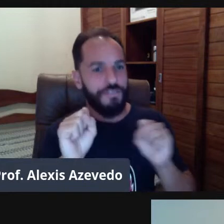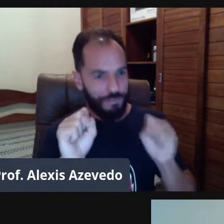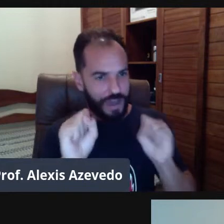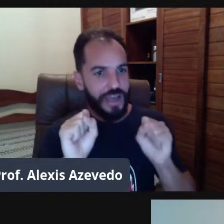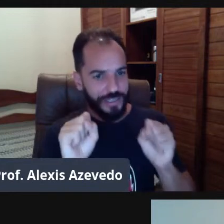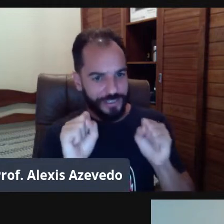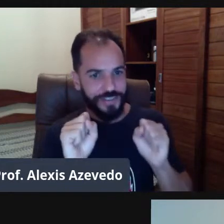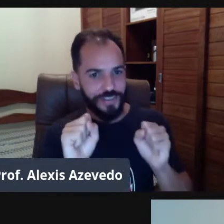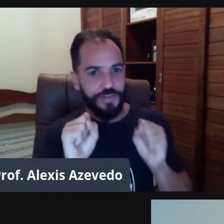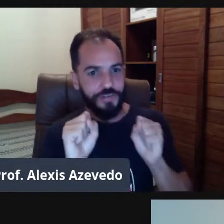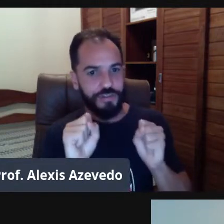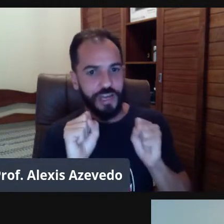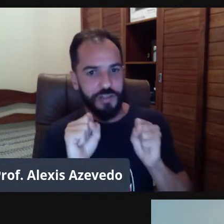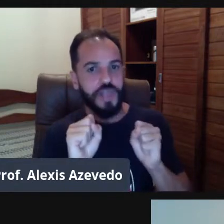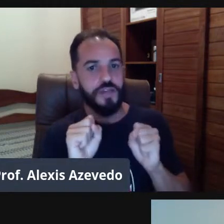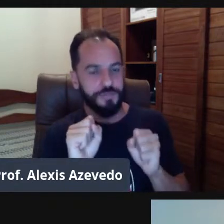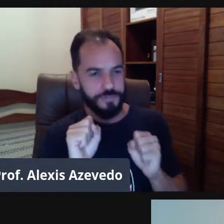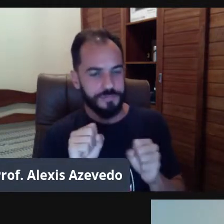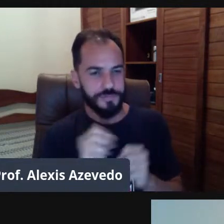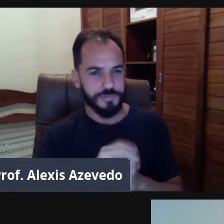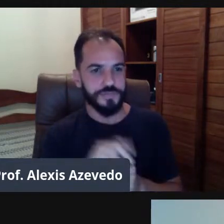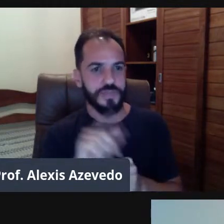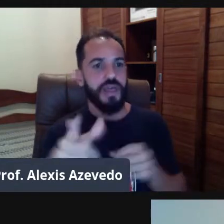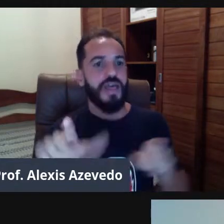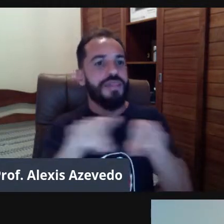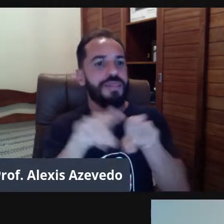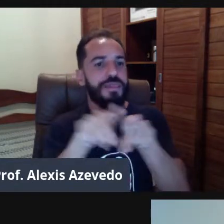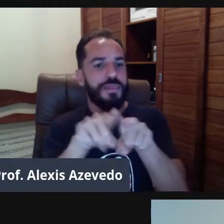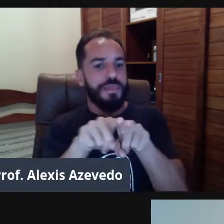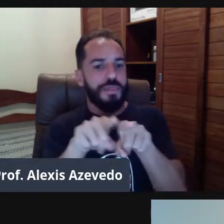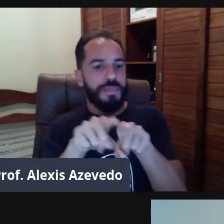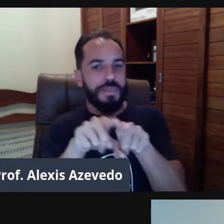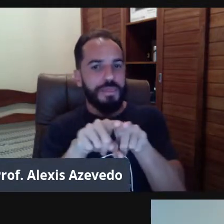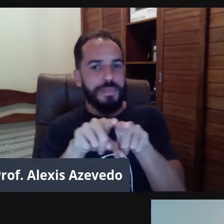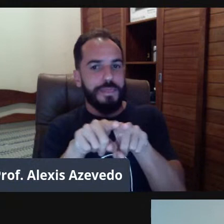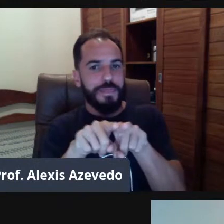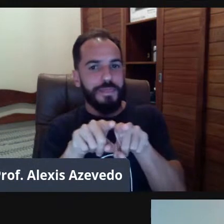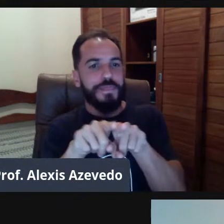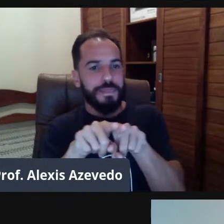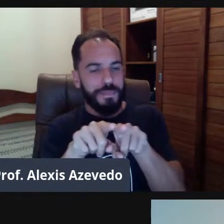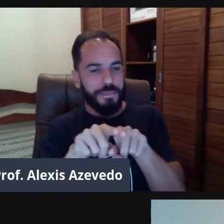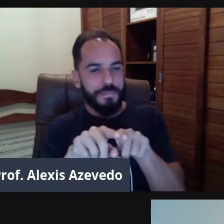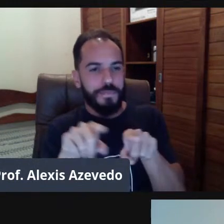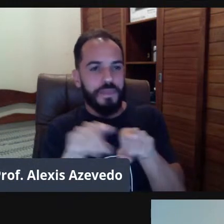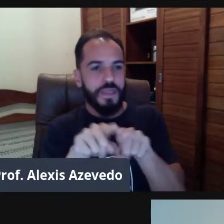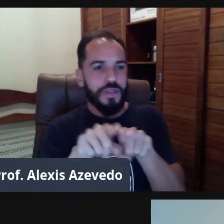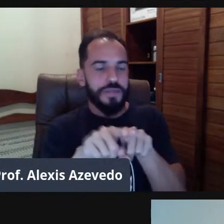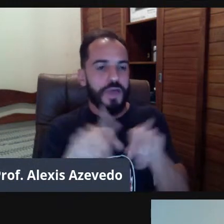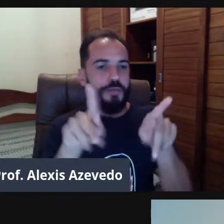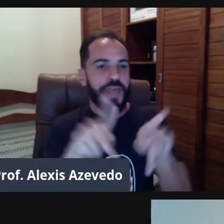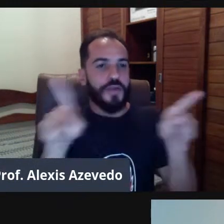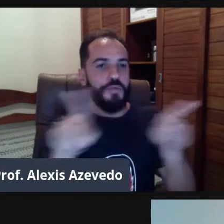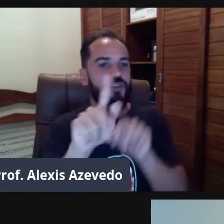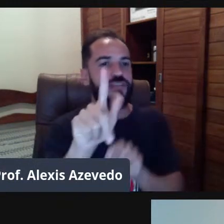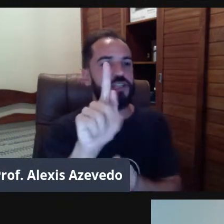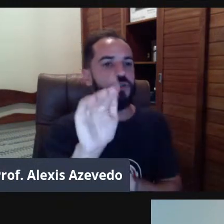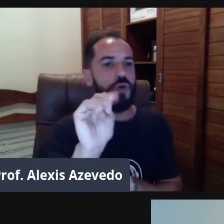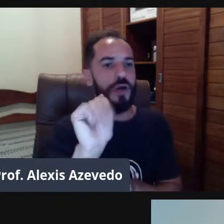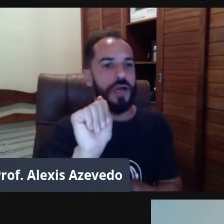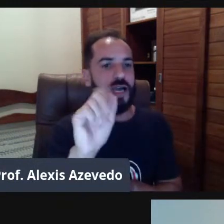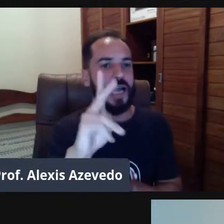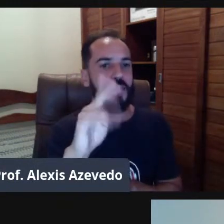Aí eu saio, né? E aí o professor... O professor Gabriel, coordenador do curso de bacharelado em